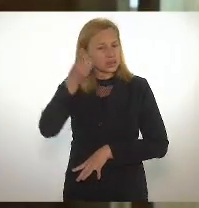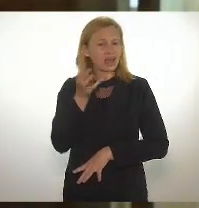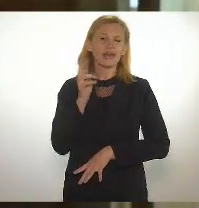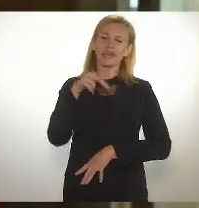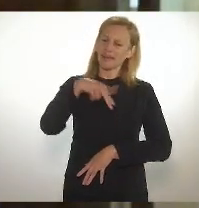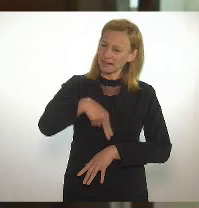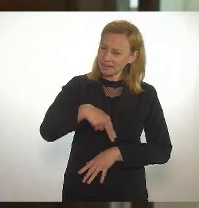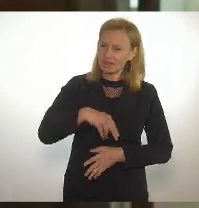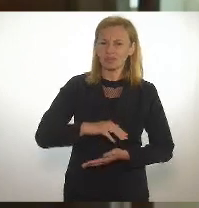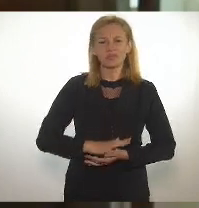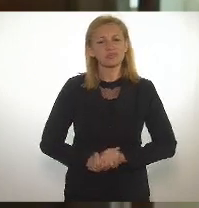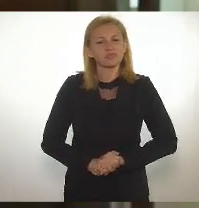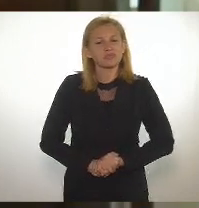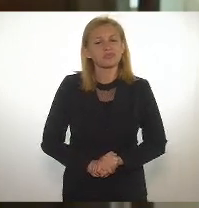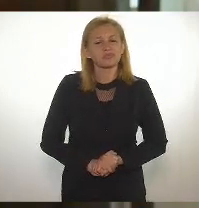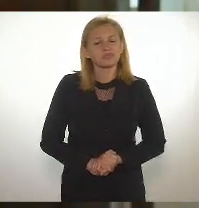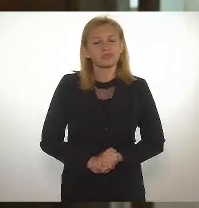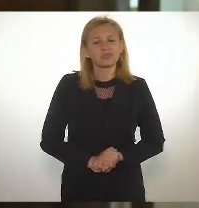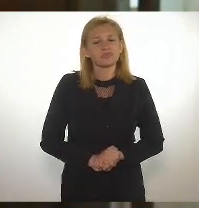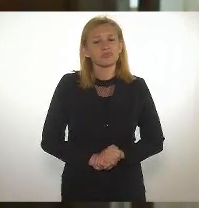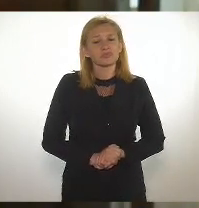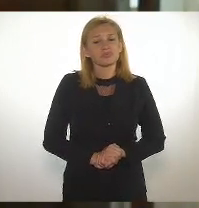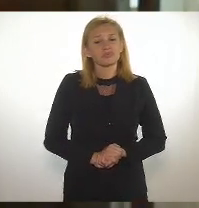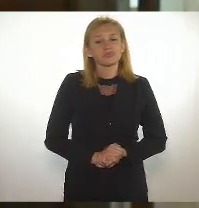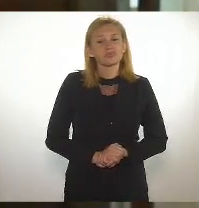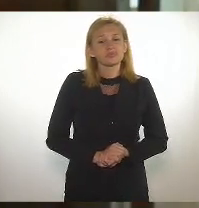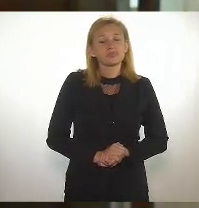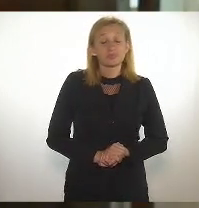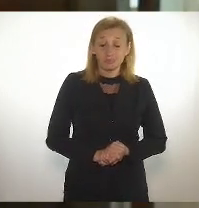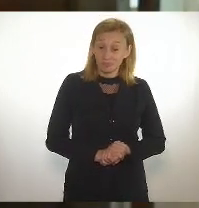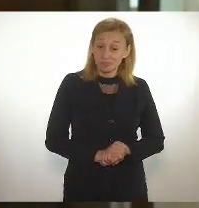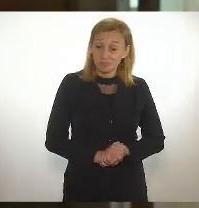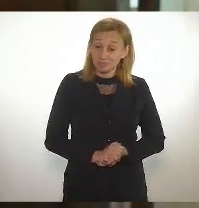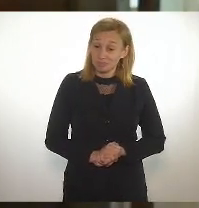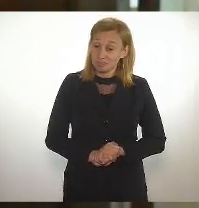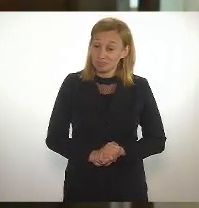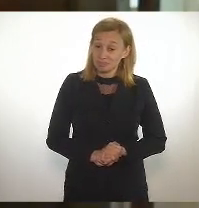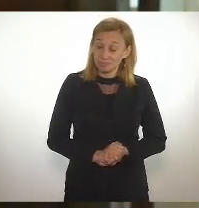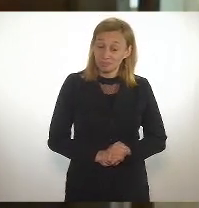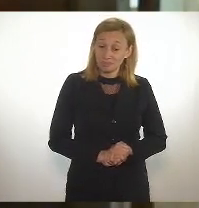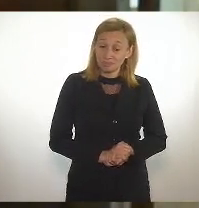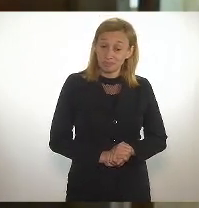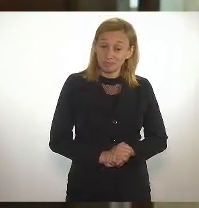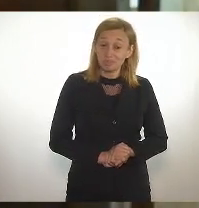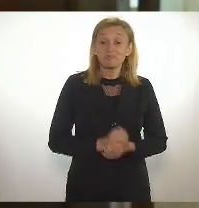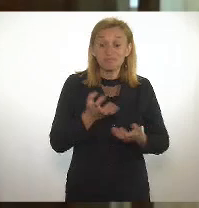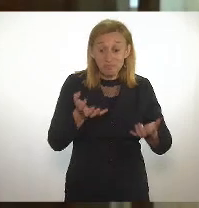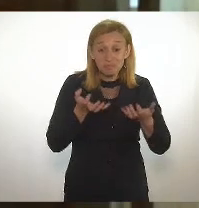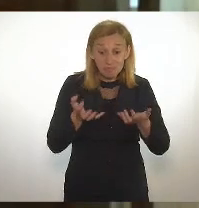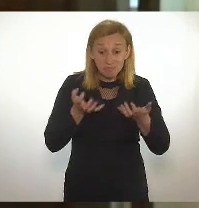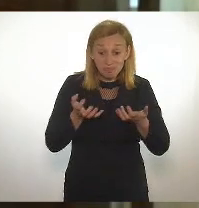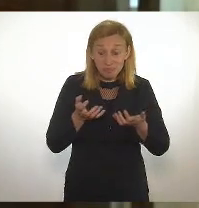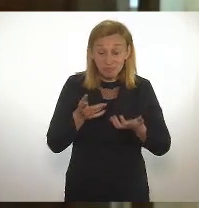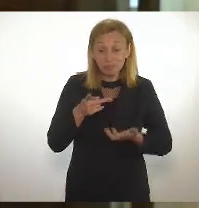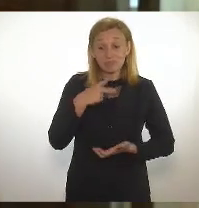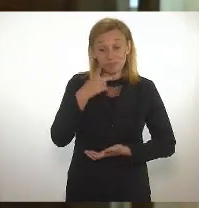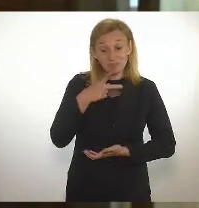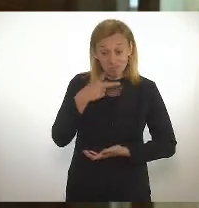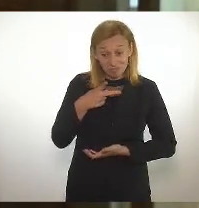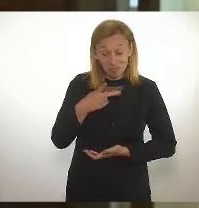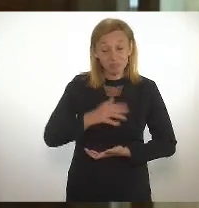Renan Ferreirinho. Em preliminar, senhor presidente, eu queria dizer a Vossa